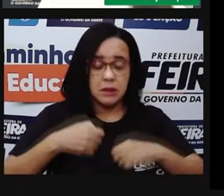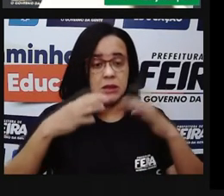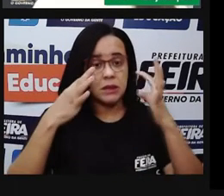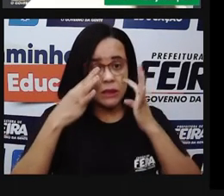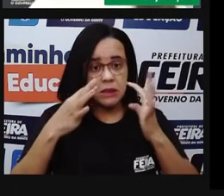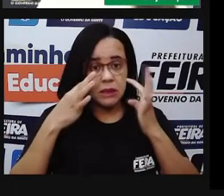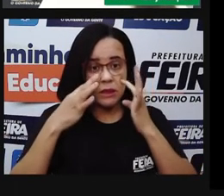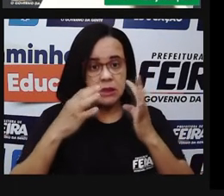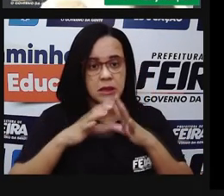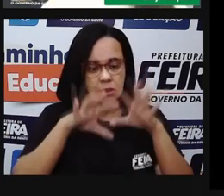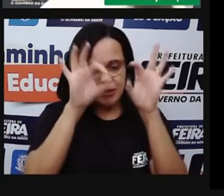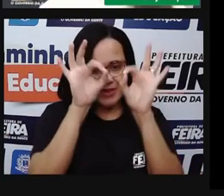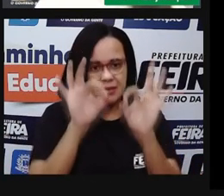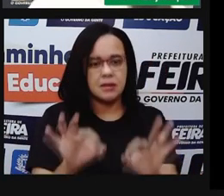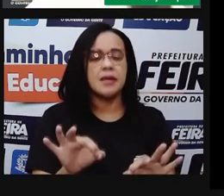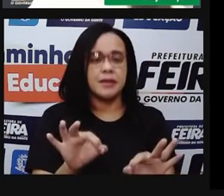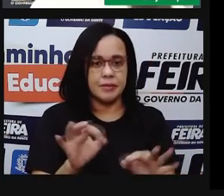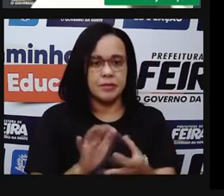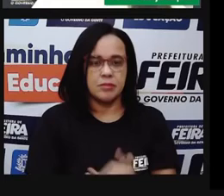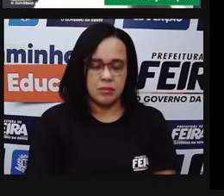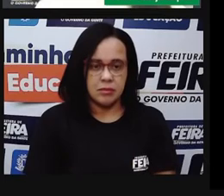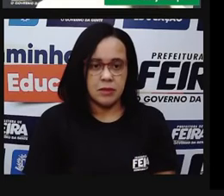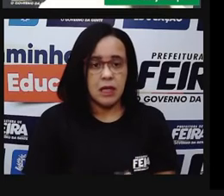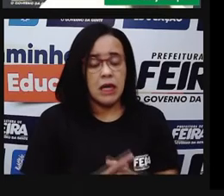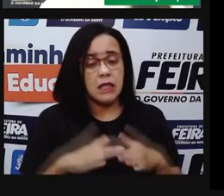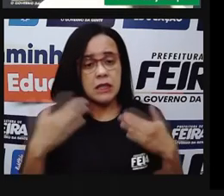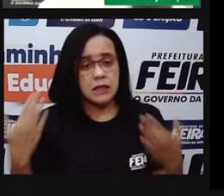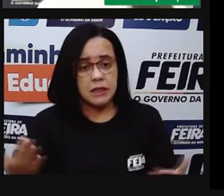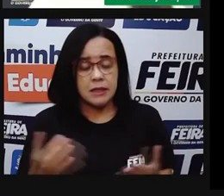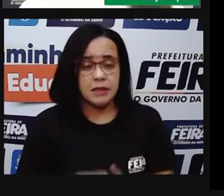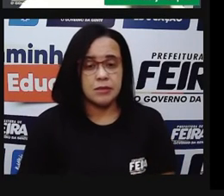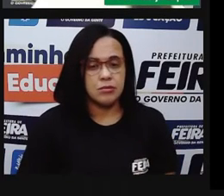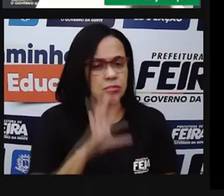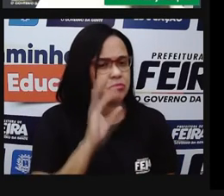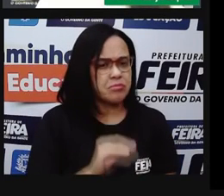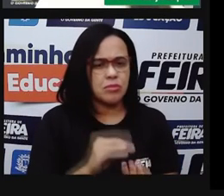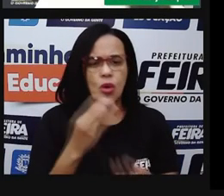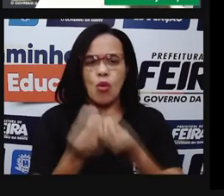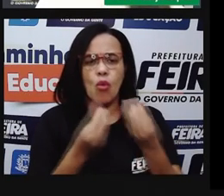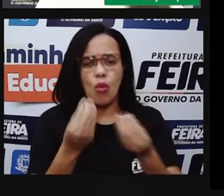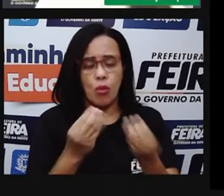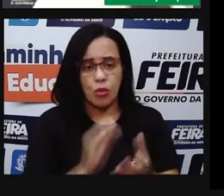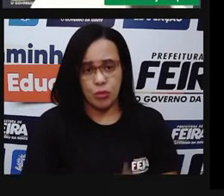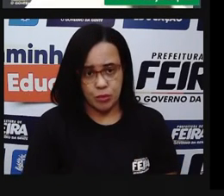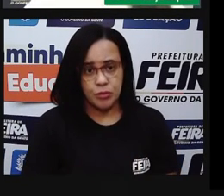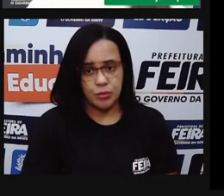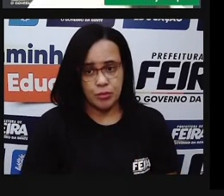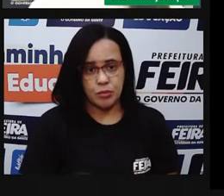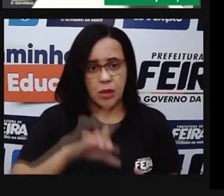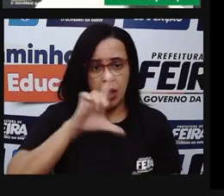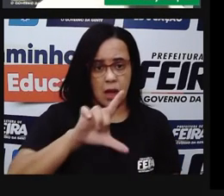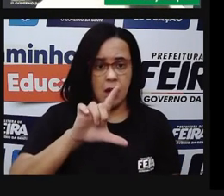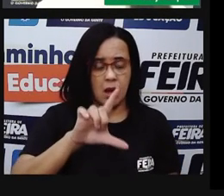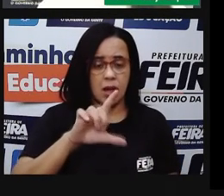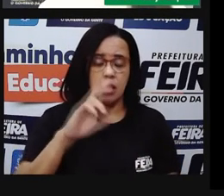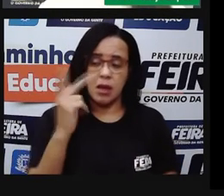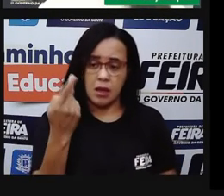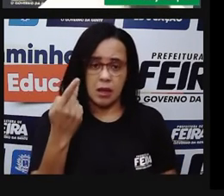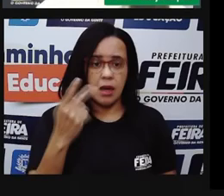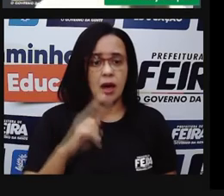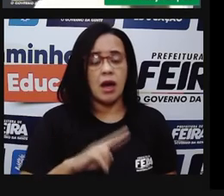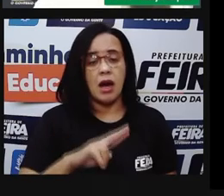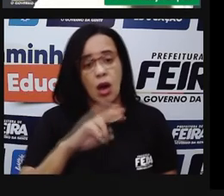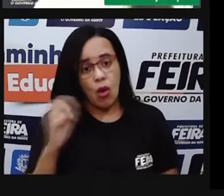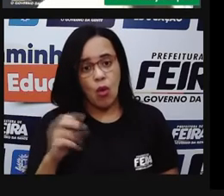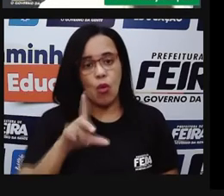o quê, né? Falando sobre o dígrafo, que apesar, e falando sobre o LH, que apesar, né, da